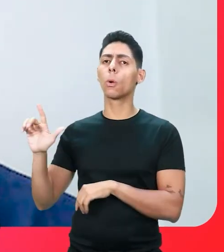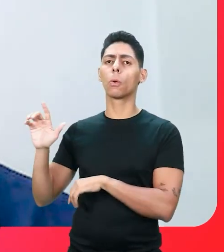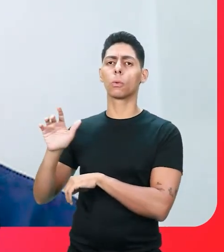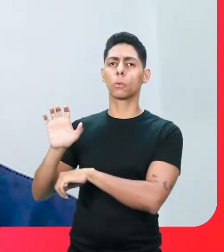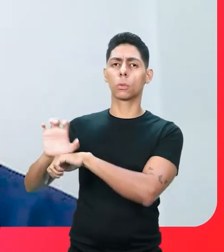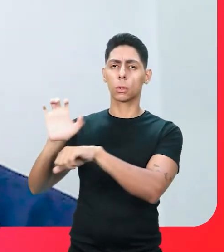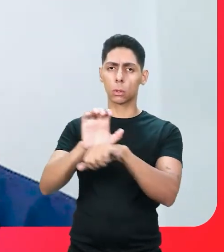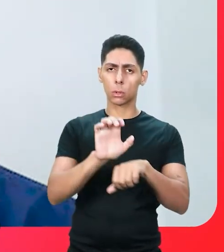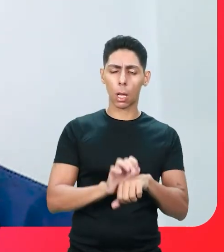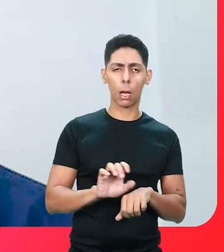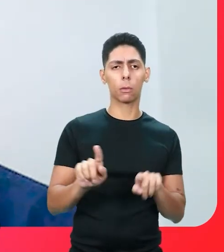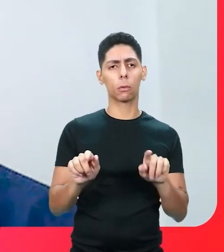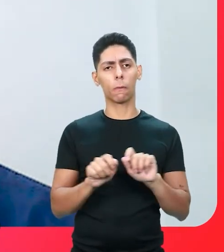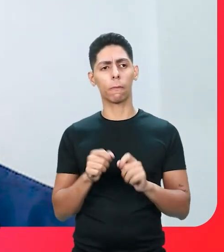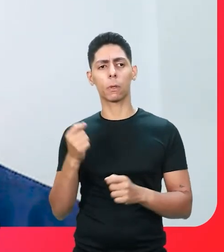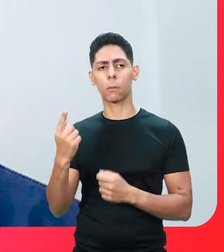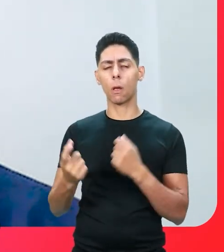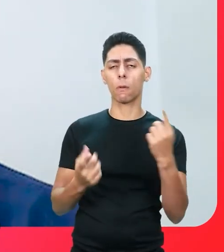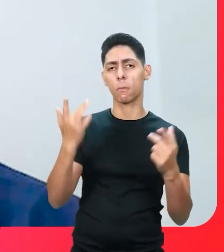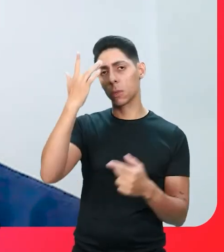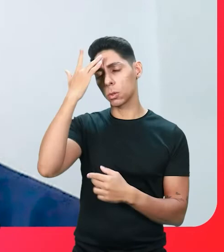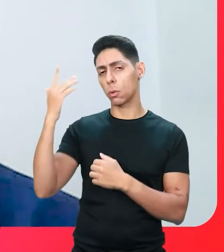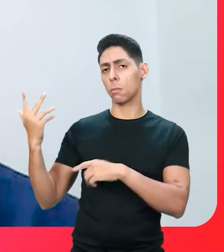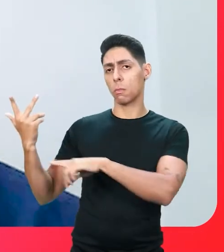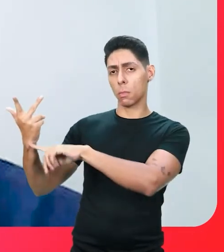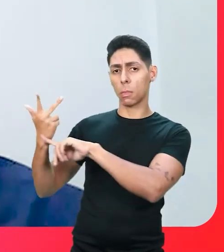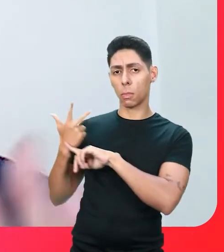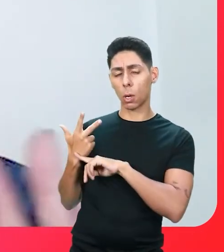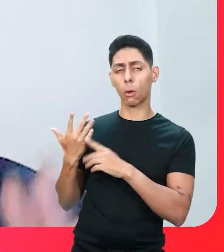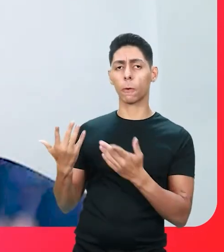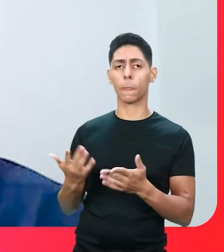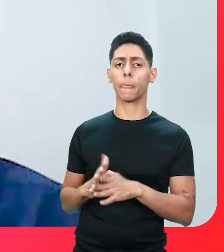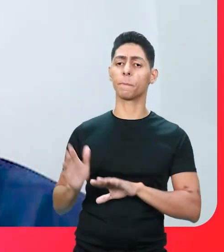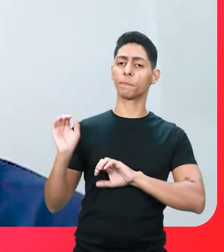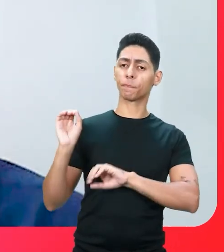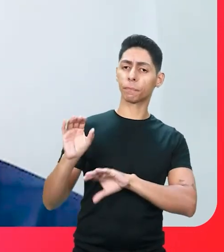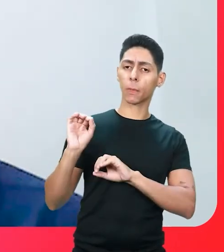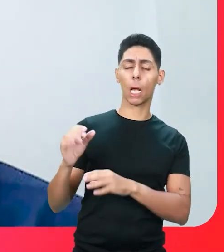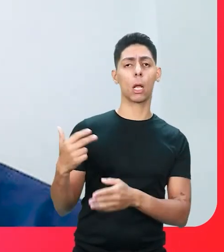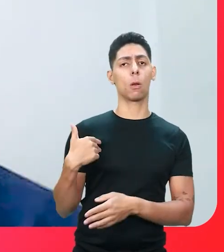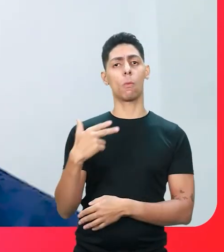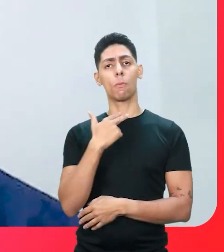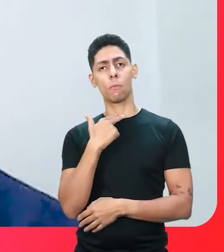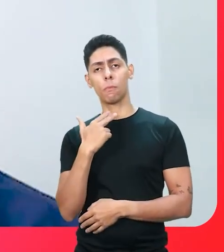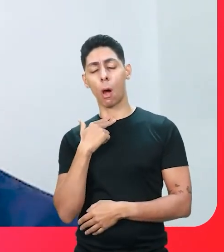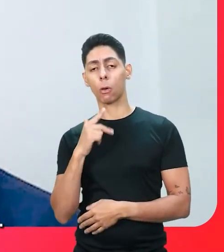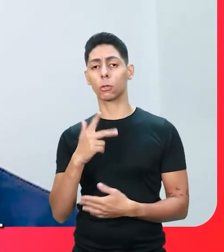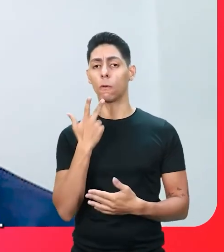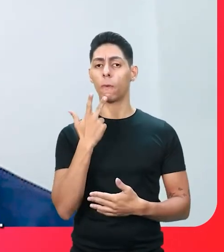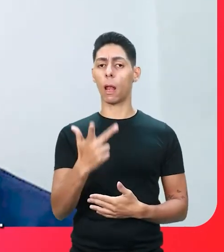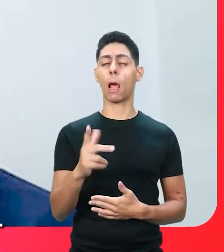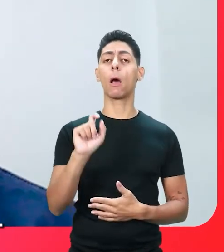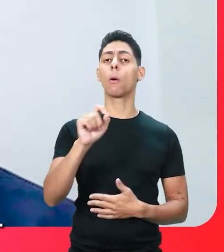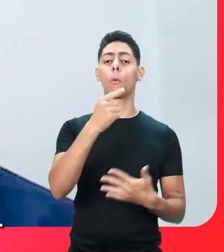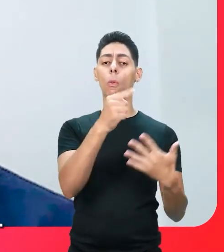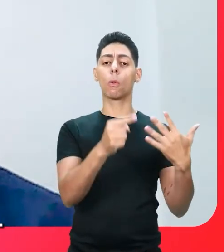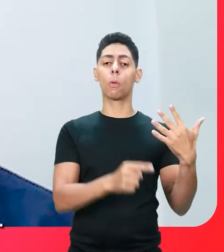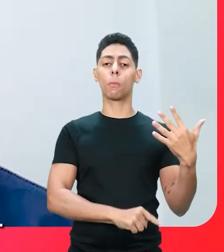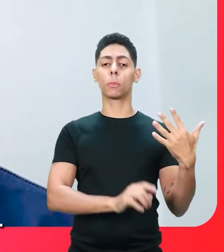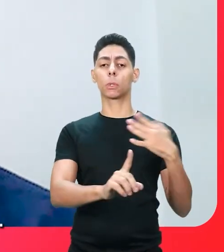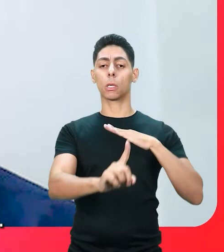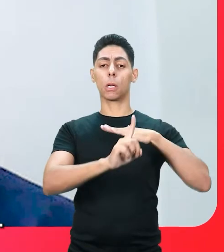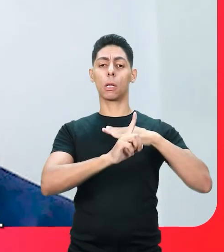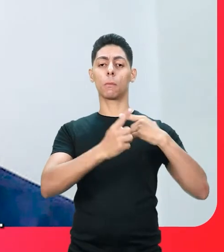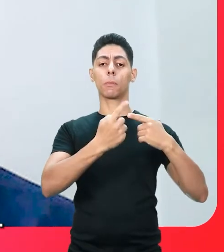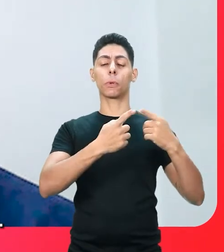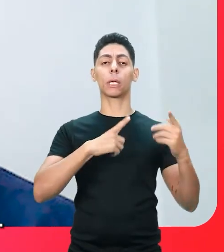maneira avulsa, quer dizer, os clientes me procuram e a gente dá aula. Eu não posso divulgar aqui quais são os clientes, porque com muitos deles eu